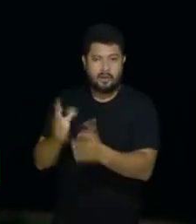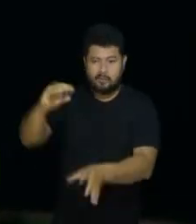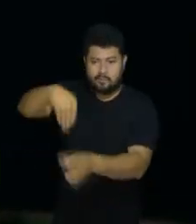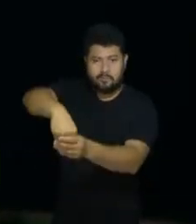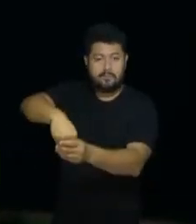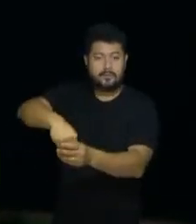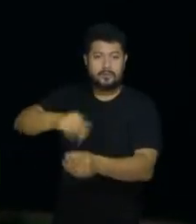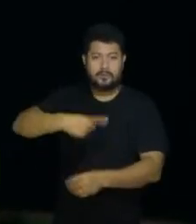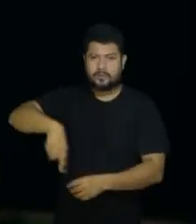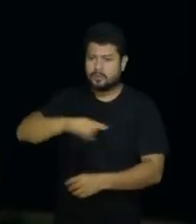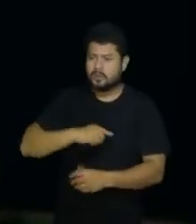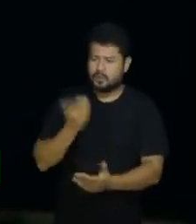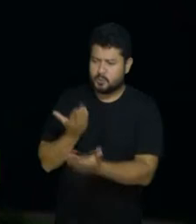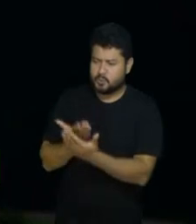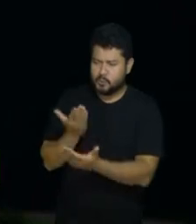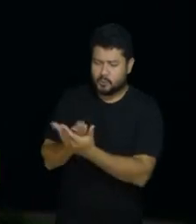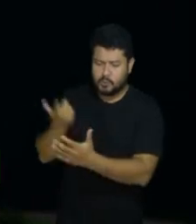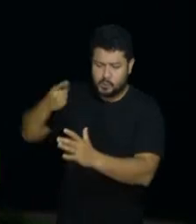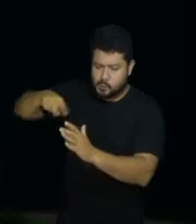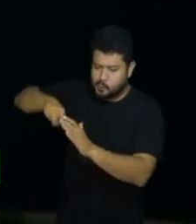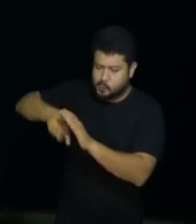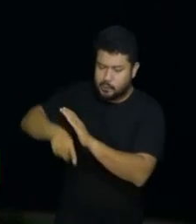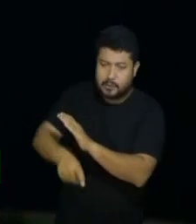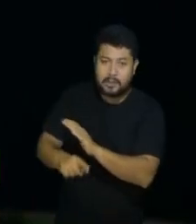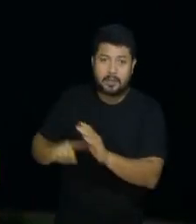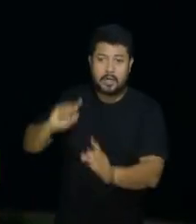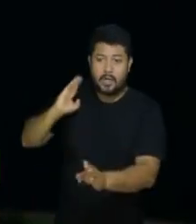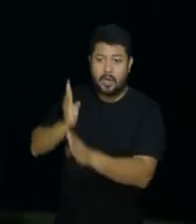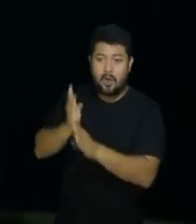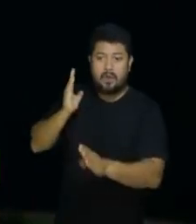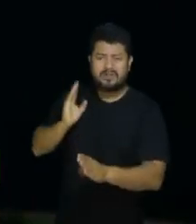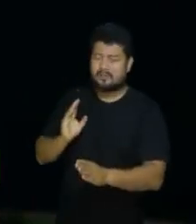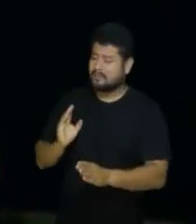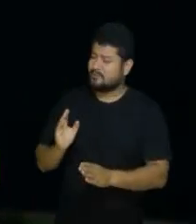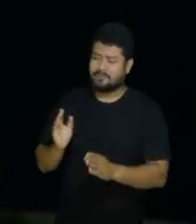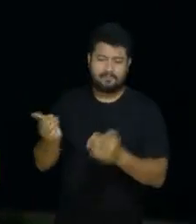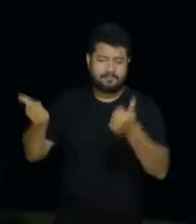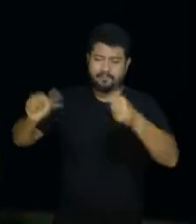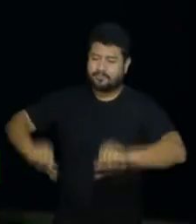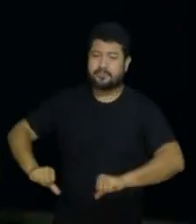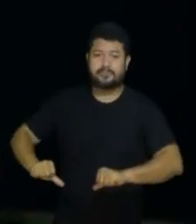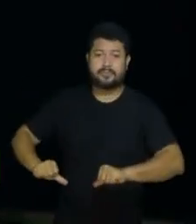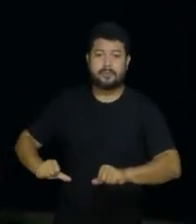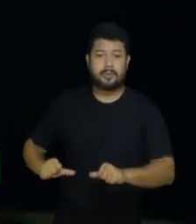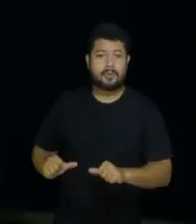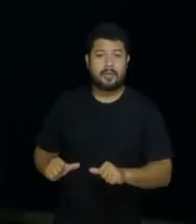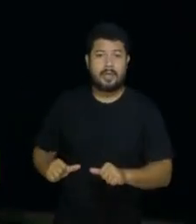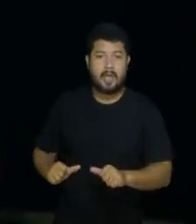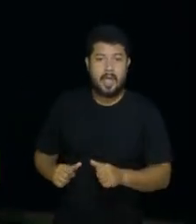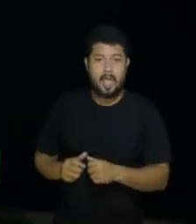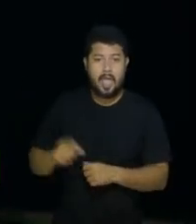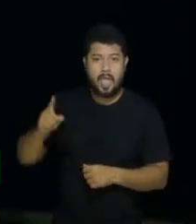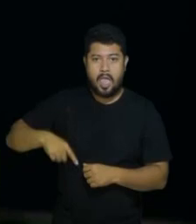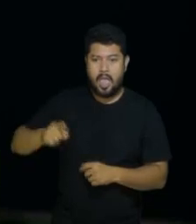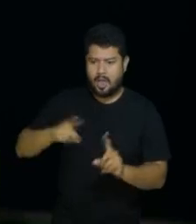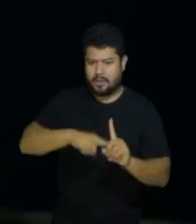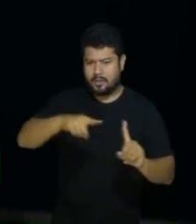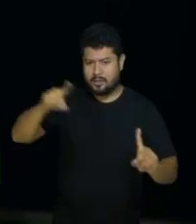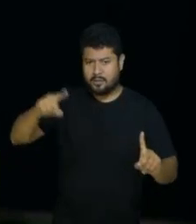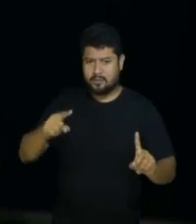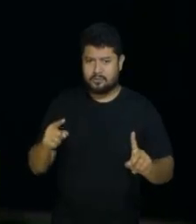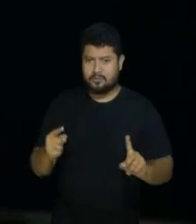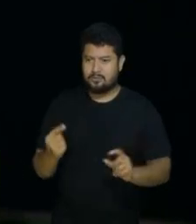estudos. E o que nós descobrimos é muito terrível. Nós descobrimos que esses não são atos isolados, deputado